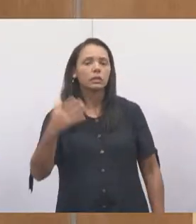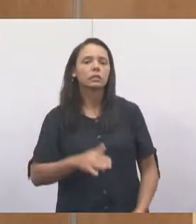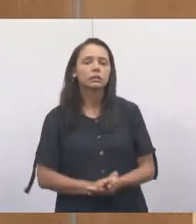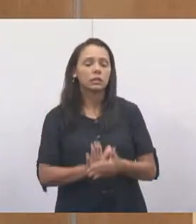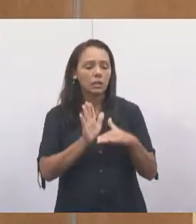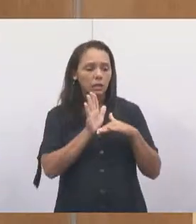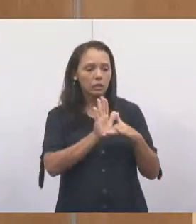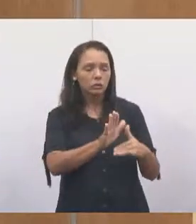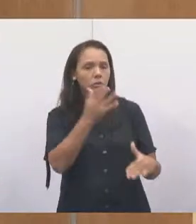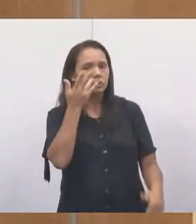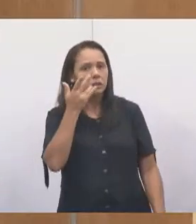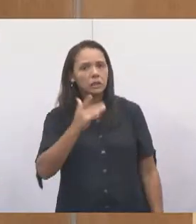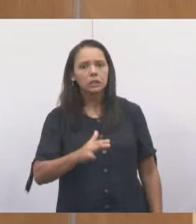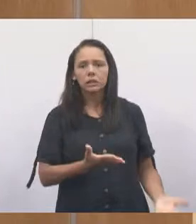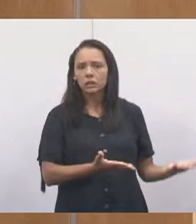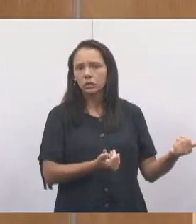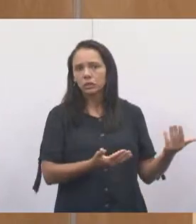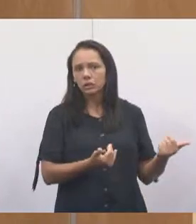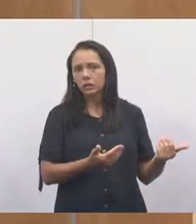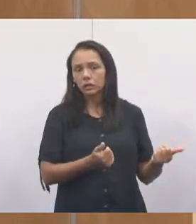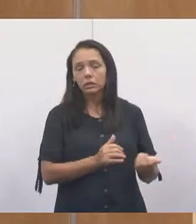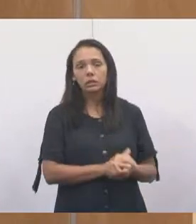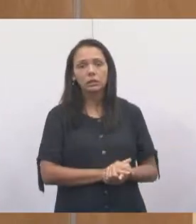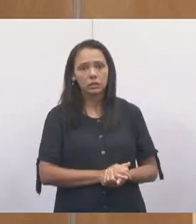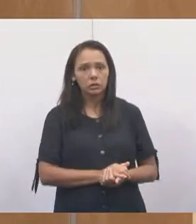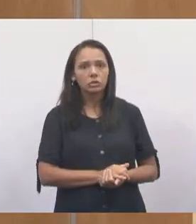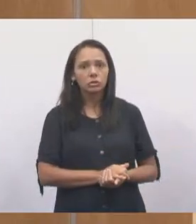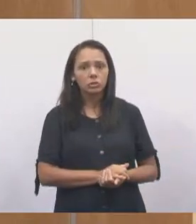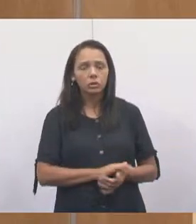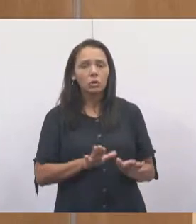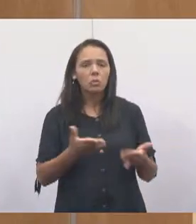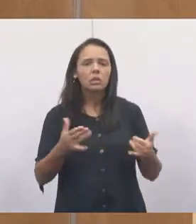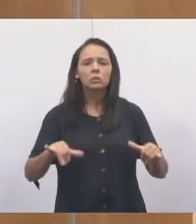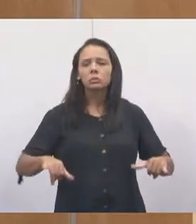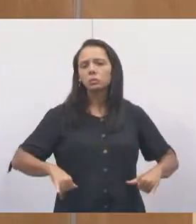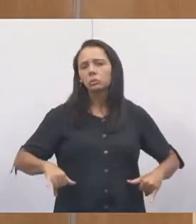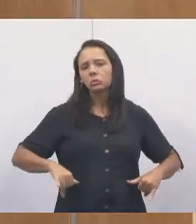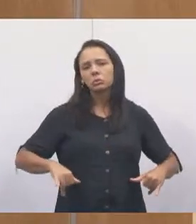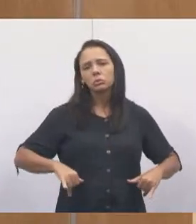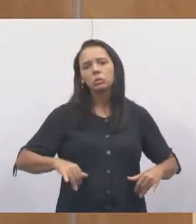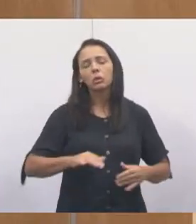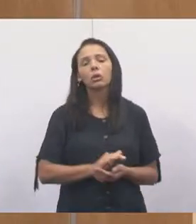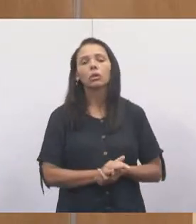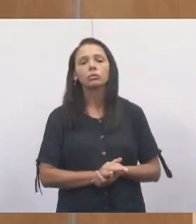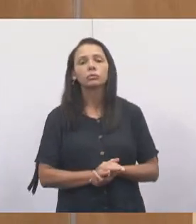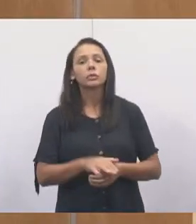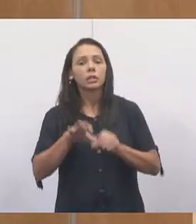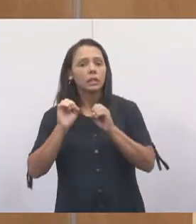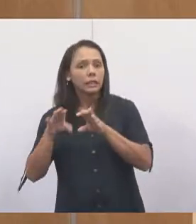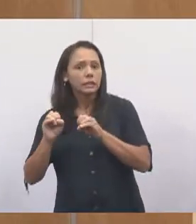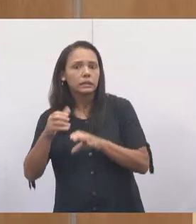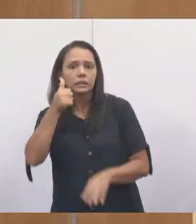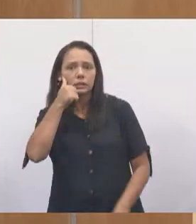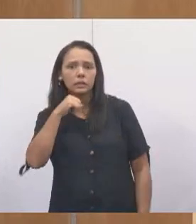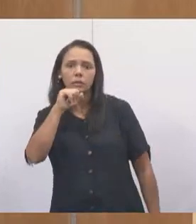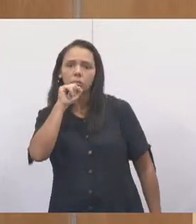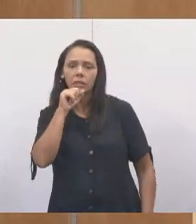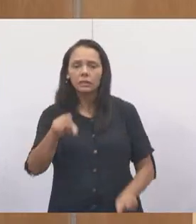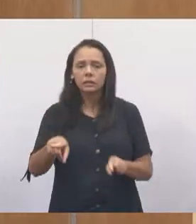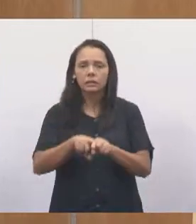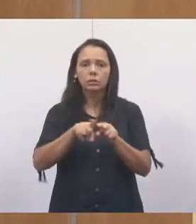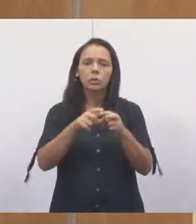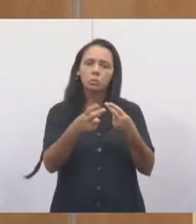de vulnerabilidade, trabalhando com o aconselhamento de pais e responsáveis legais,